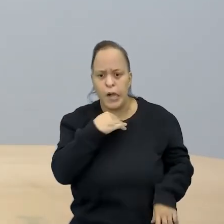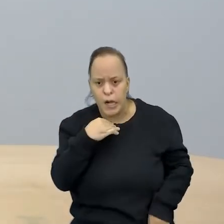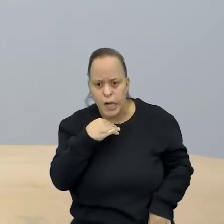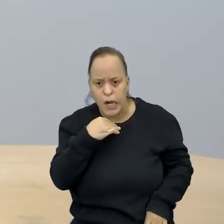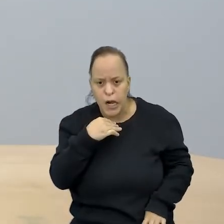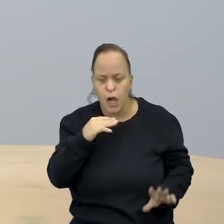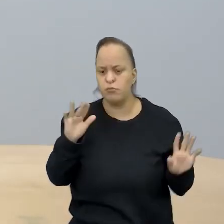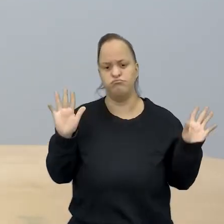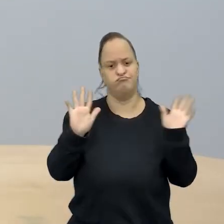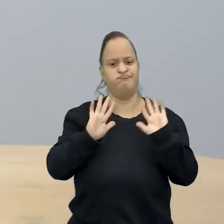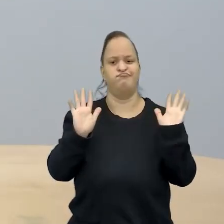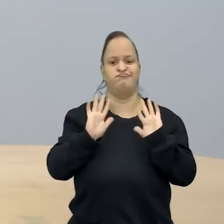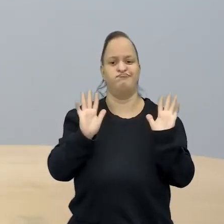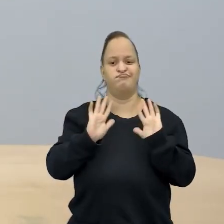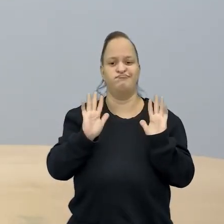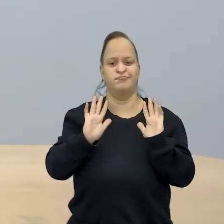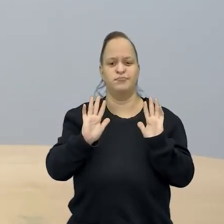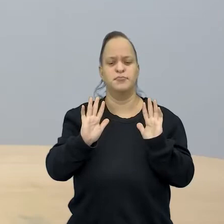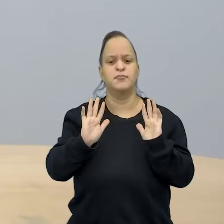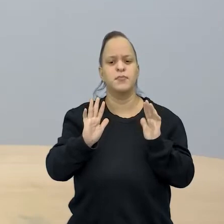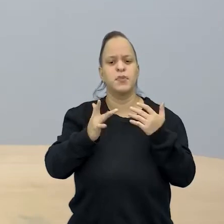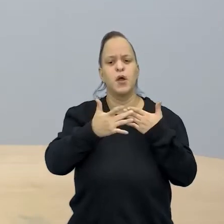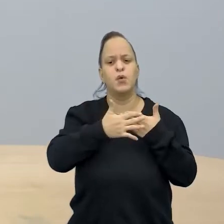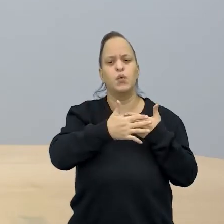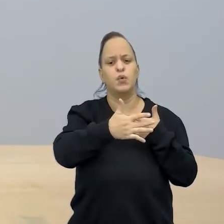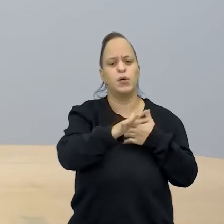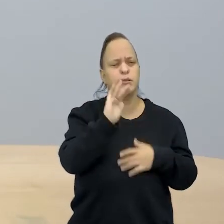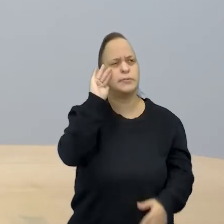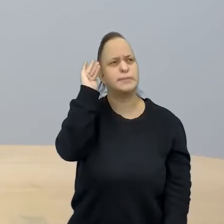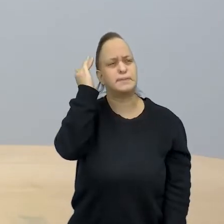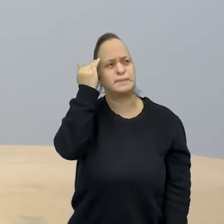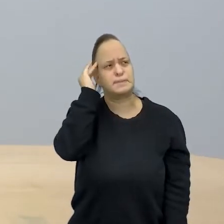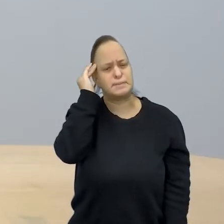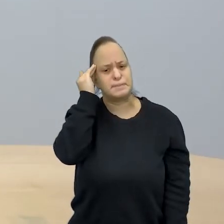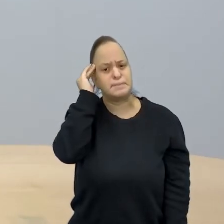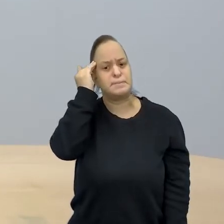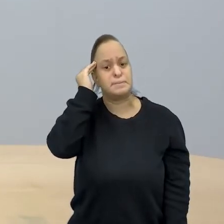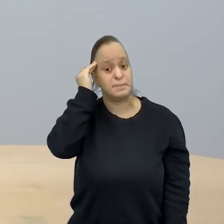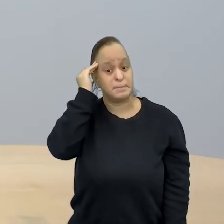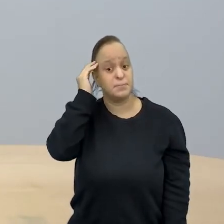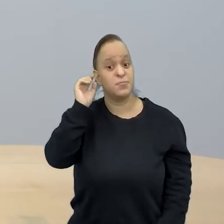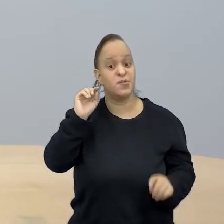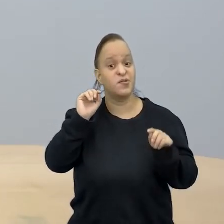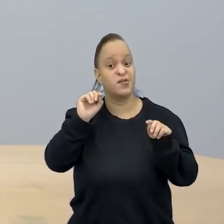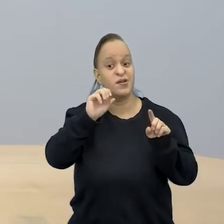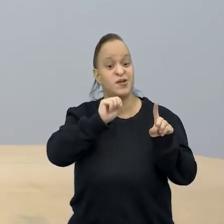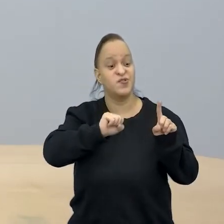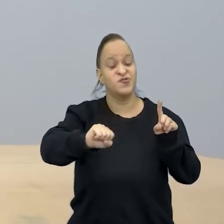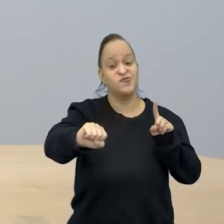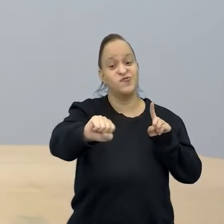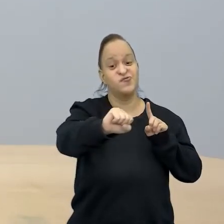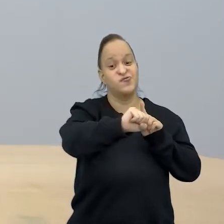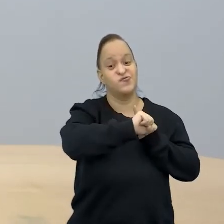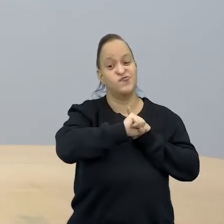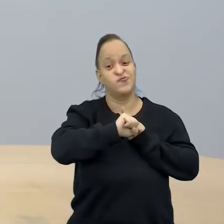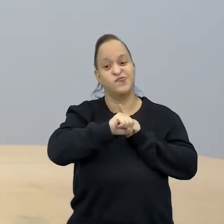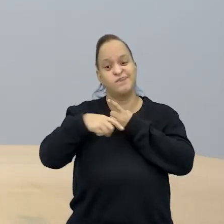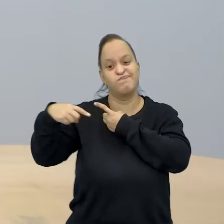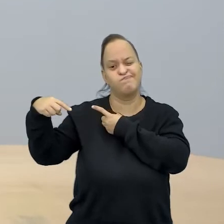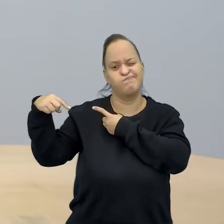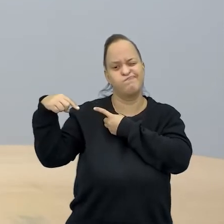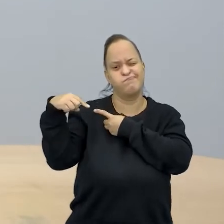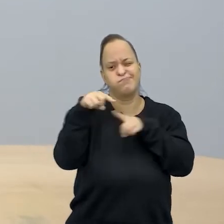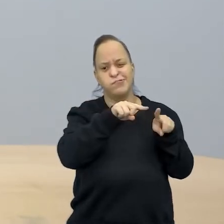Não. Ele passa a ser compreendido como um inimigo periculoso para toda a